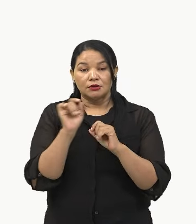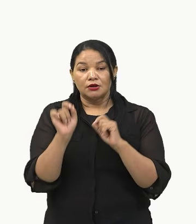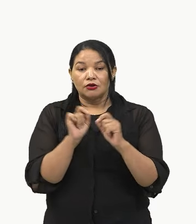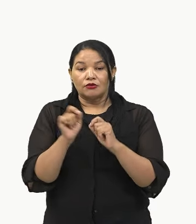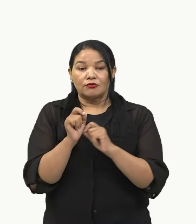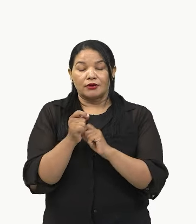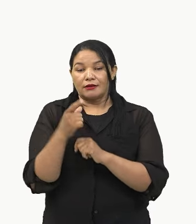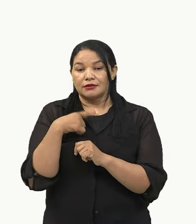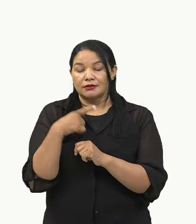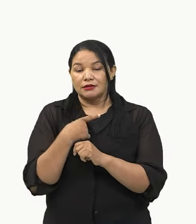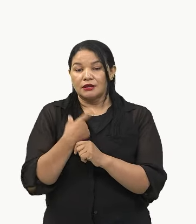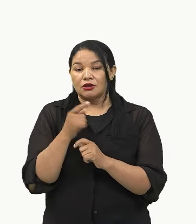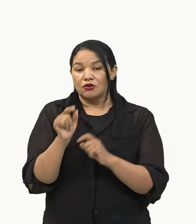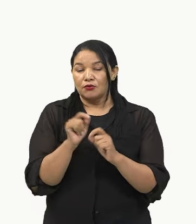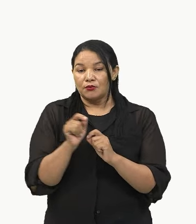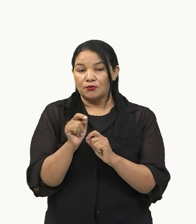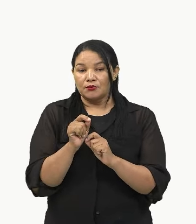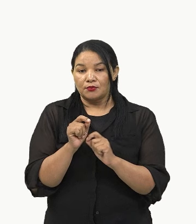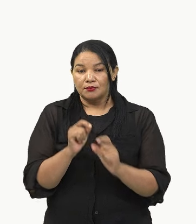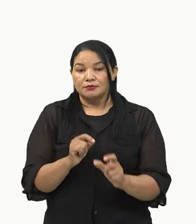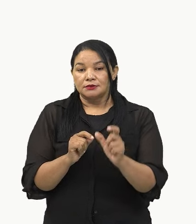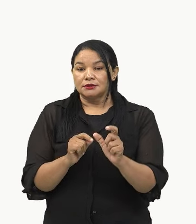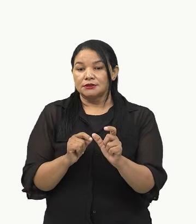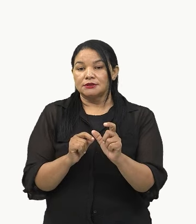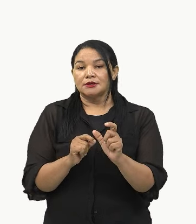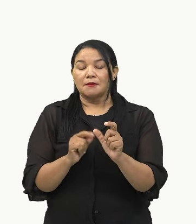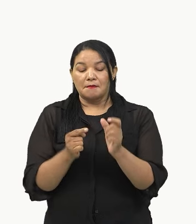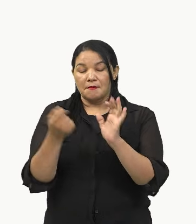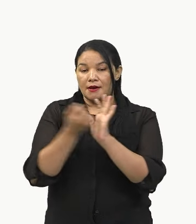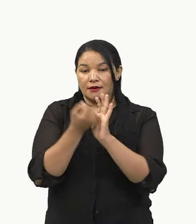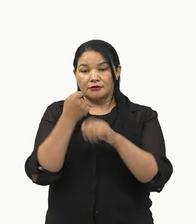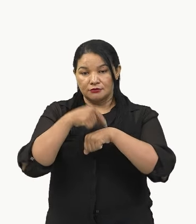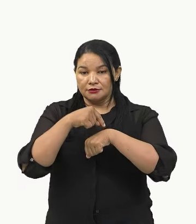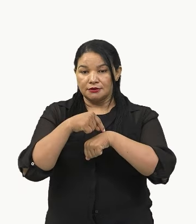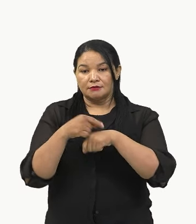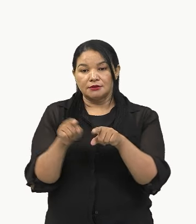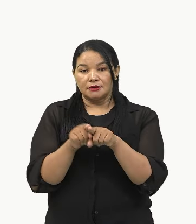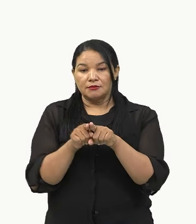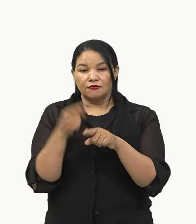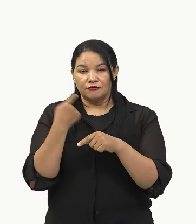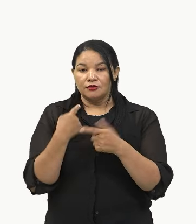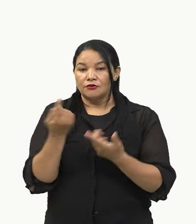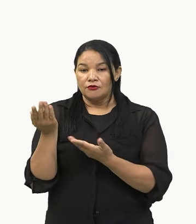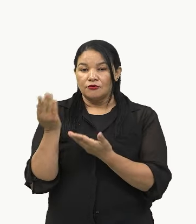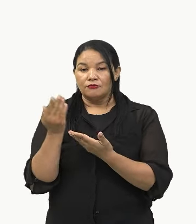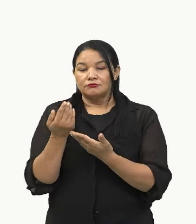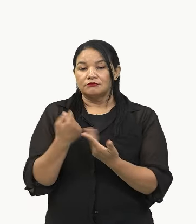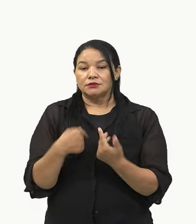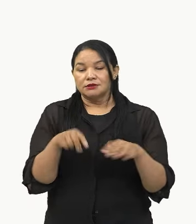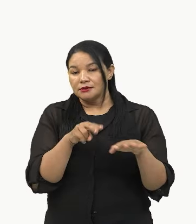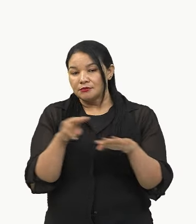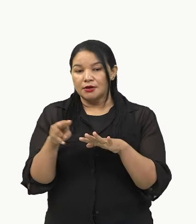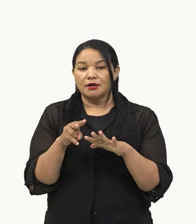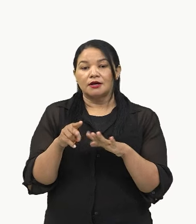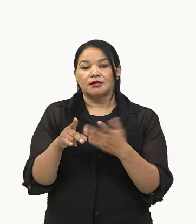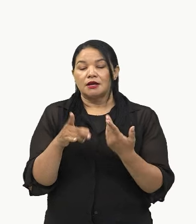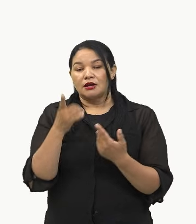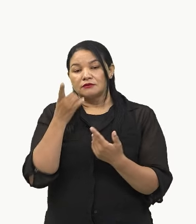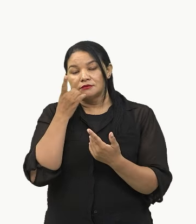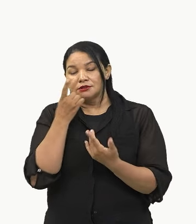tem a presença de marcadores temporais. Olha aqui, né? Fazendo aí, acompanhando esse